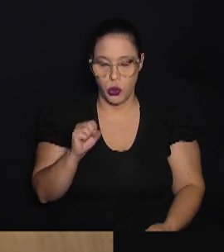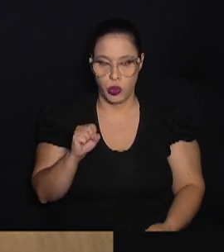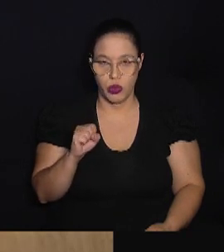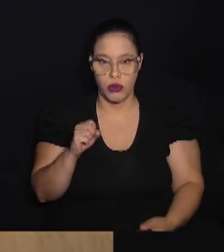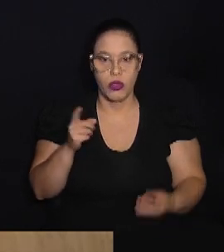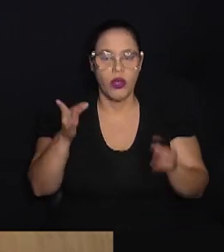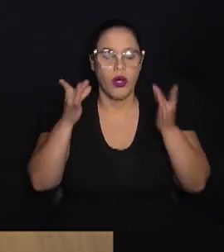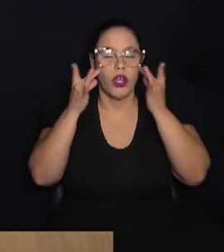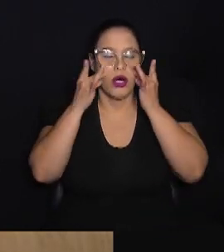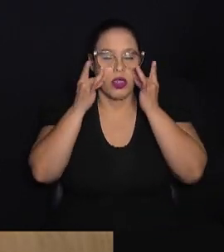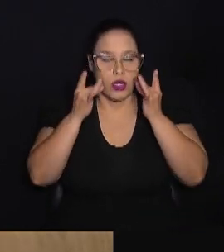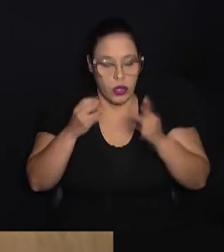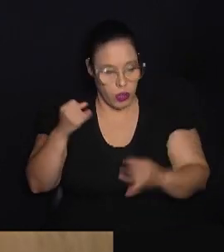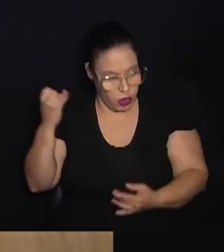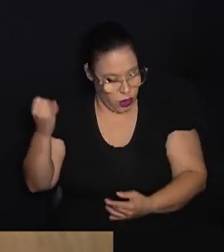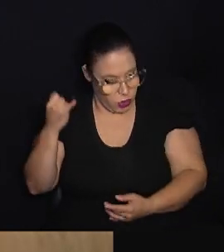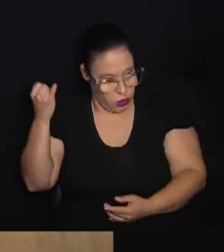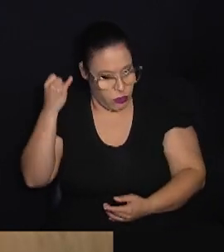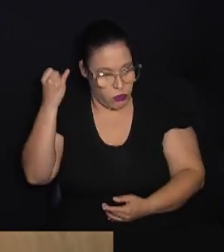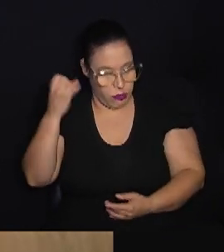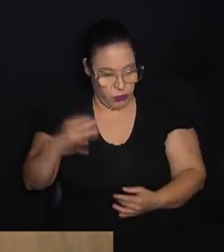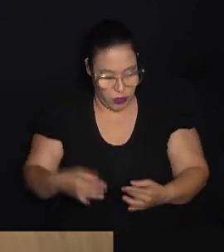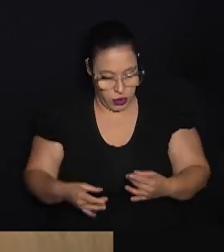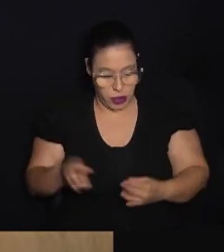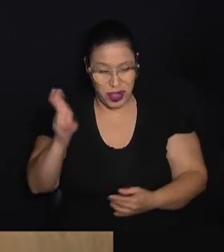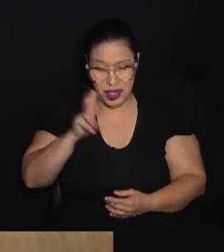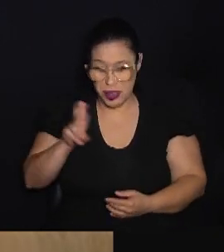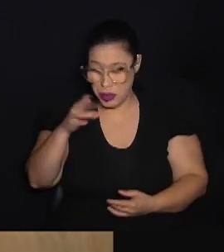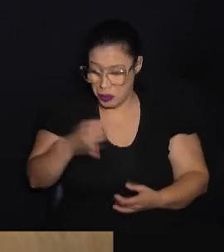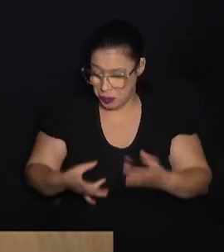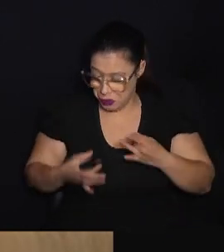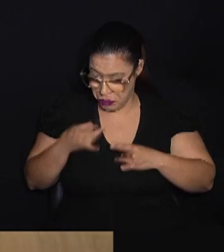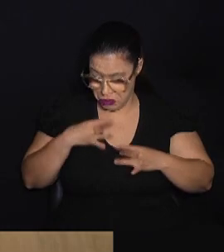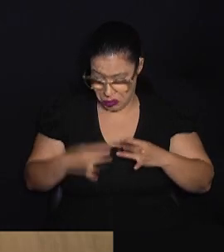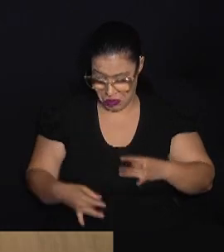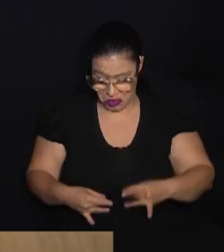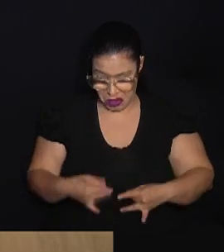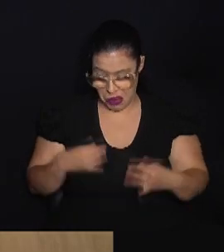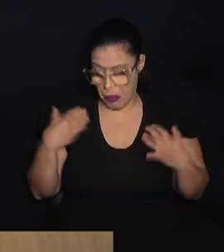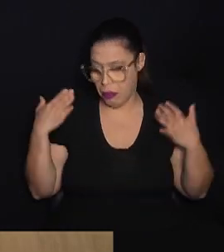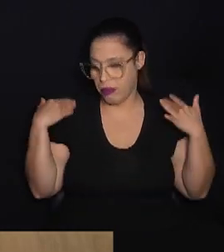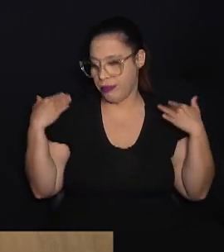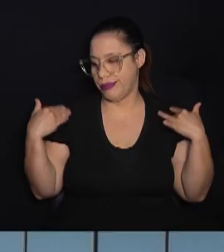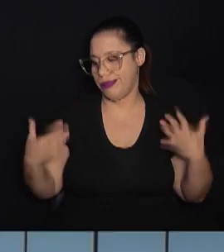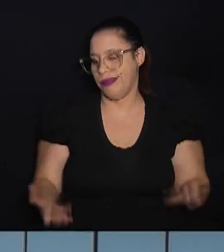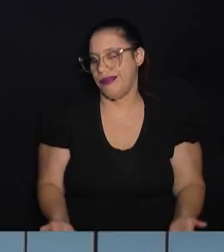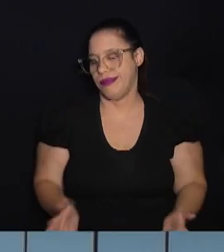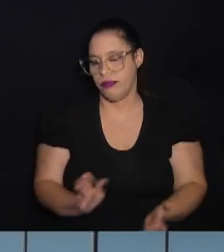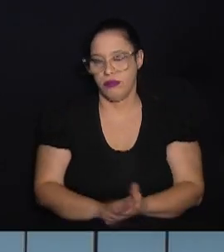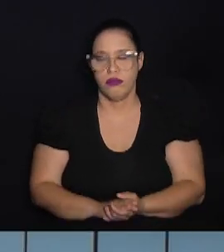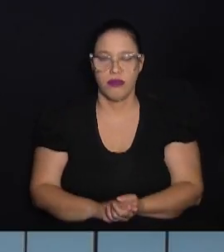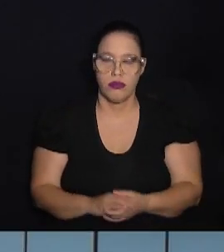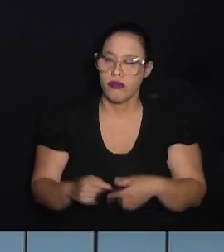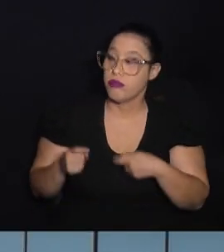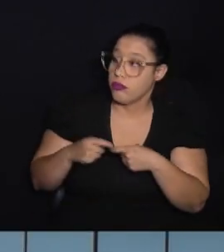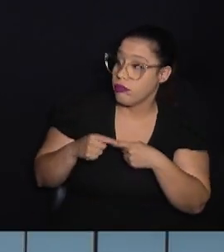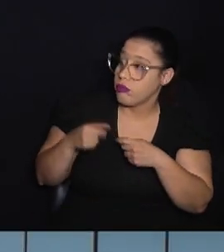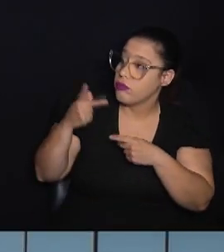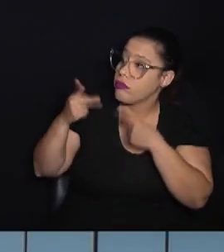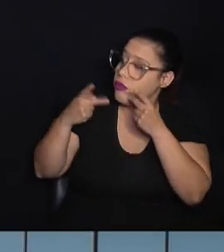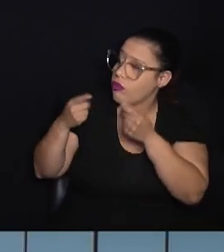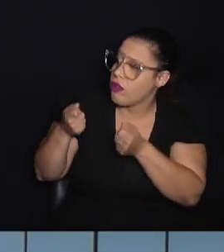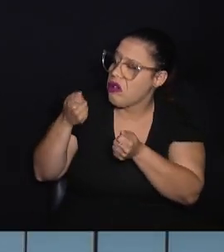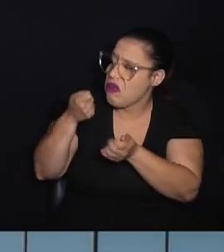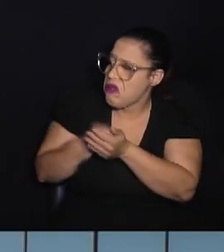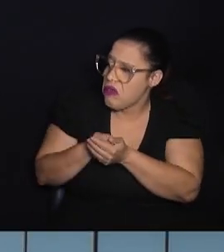muito importante em relação a esses usos excessivos hormonais com fins estéticos. Doutora, até você tocou num ponto, né,